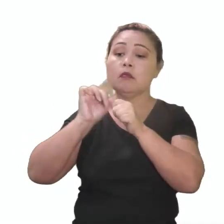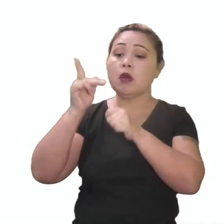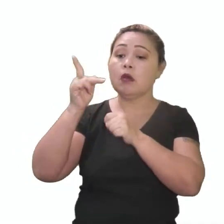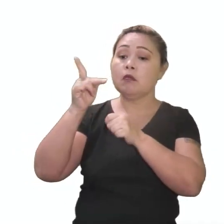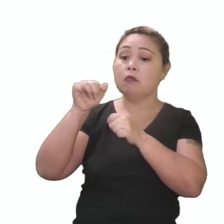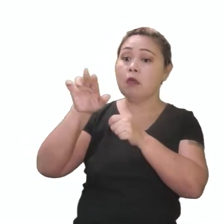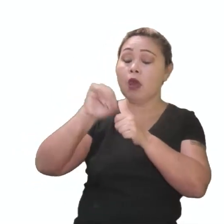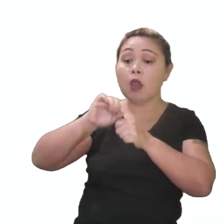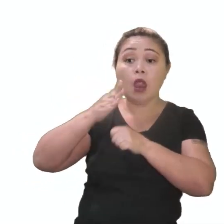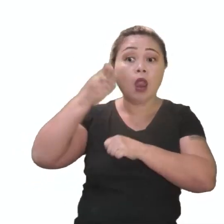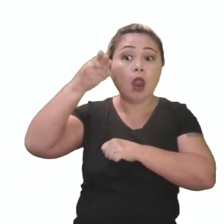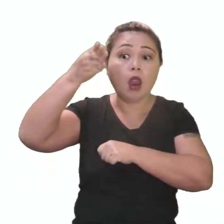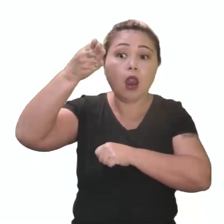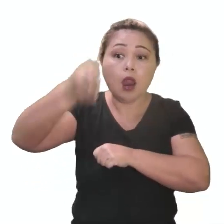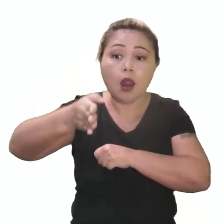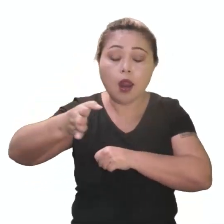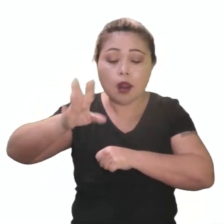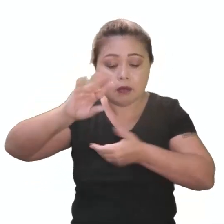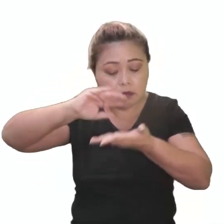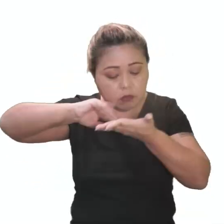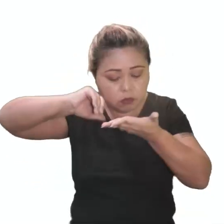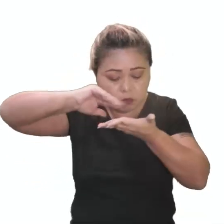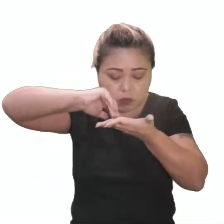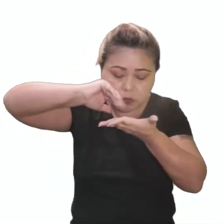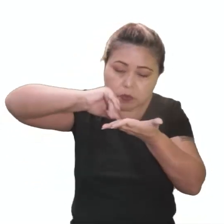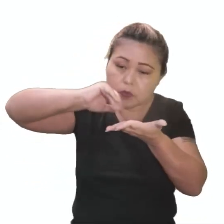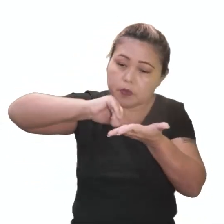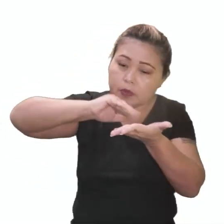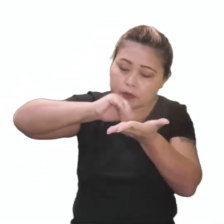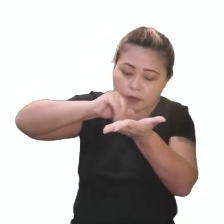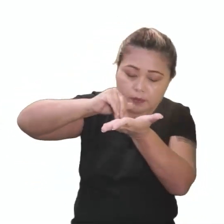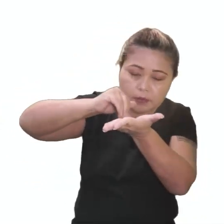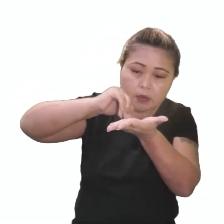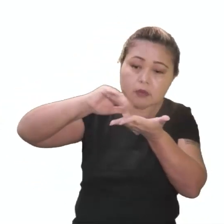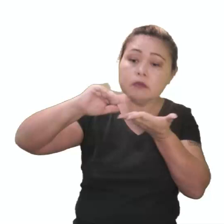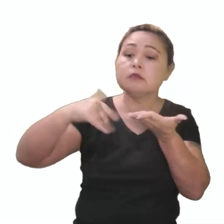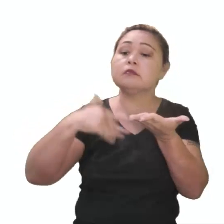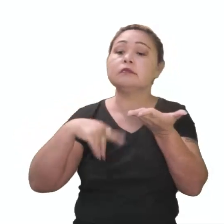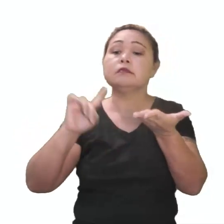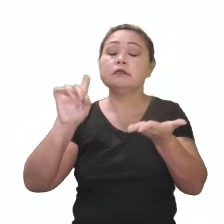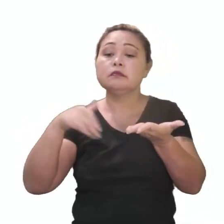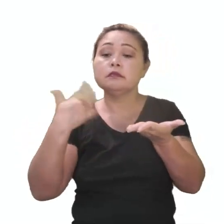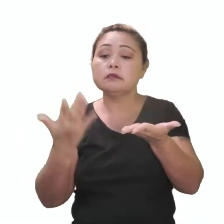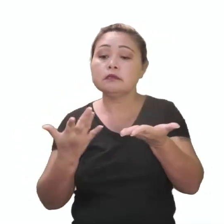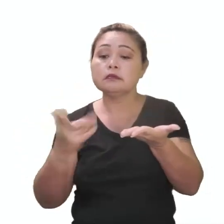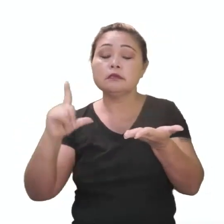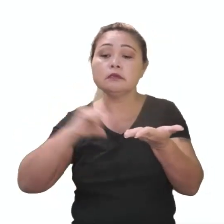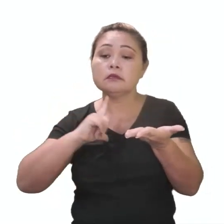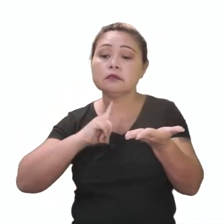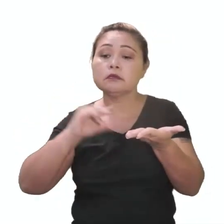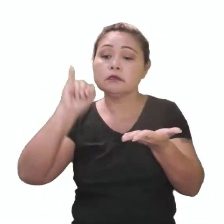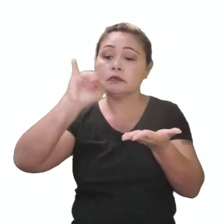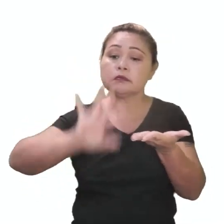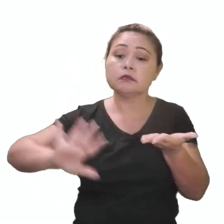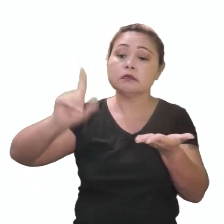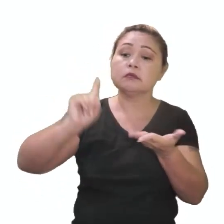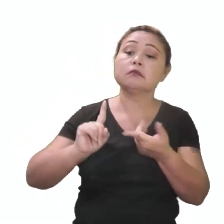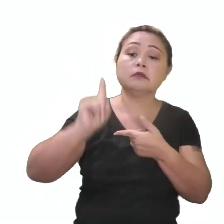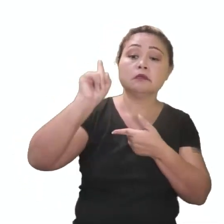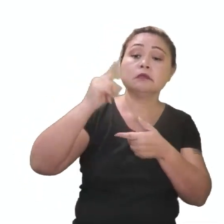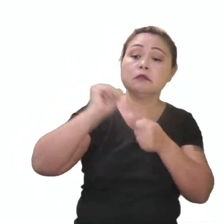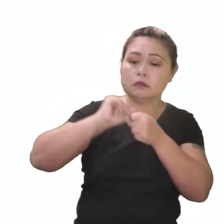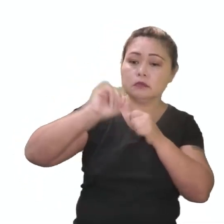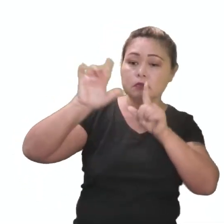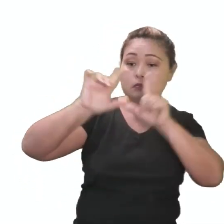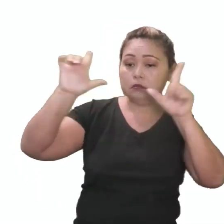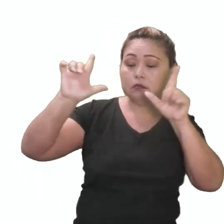ali em campo, não foi? Usando os pincéizinhos, beleza. E aí tem uma imagem que eu até destaquei na aula e